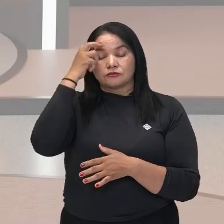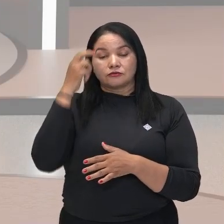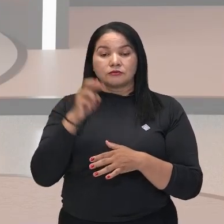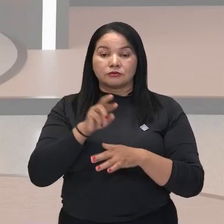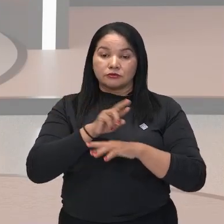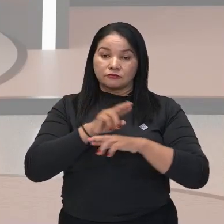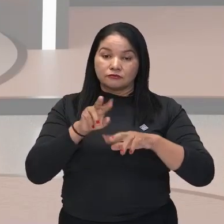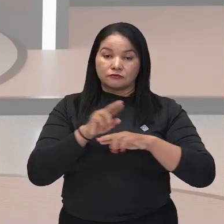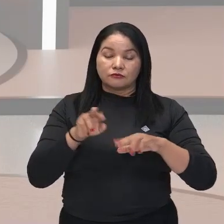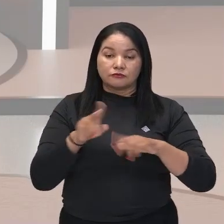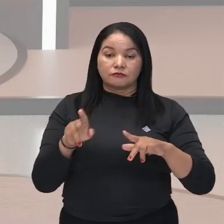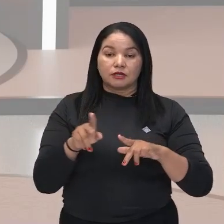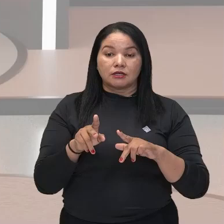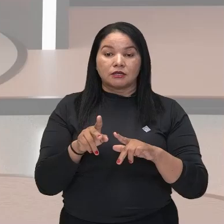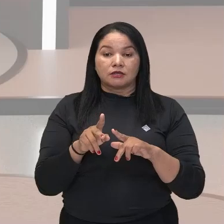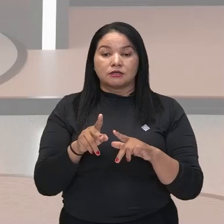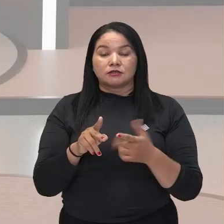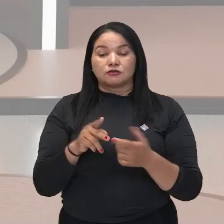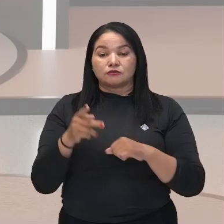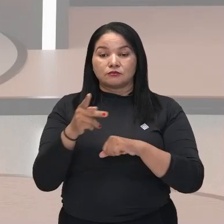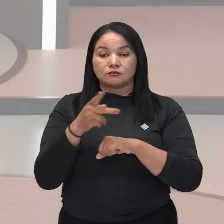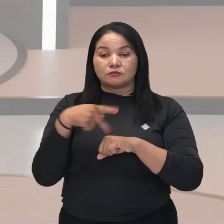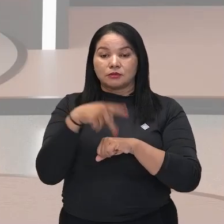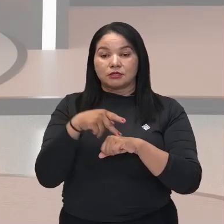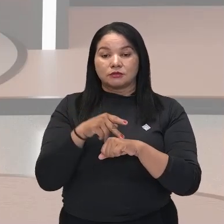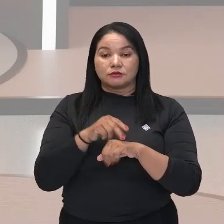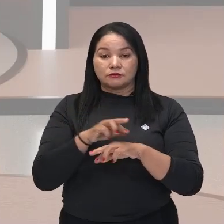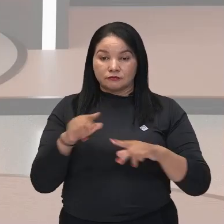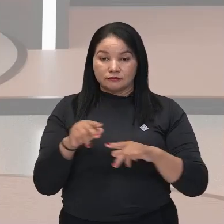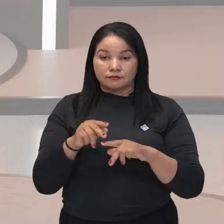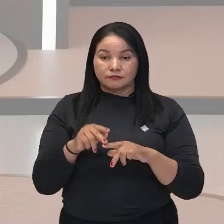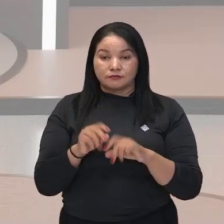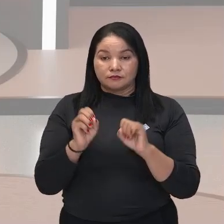totalmente diferente de países ocidentais, tá